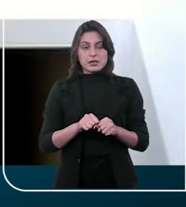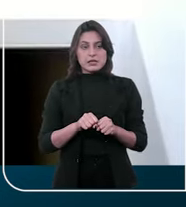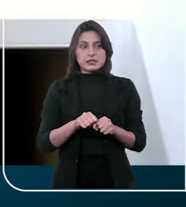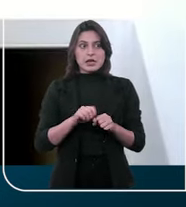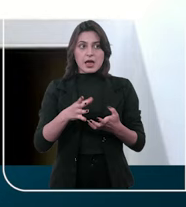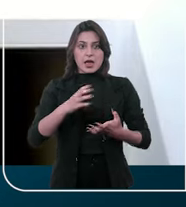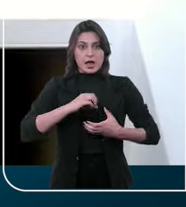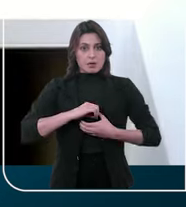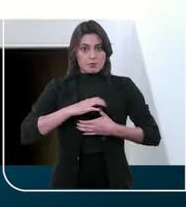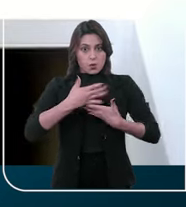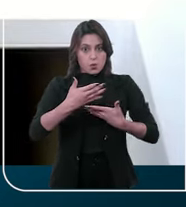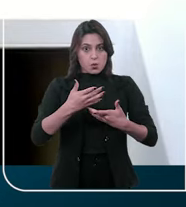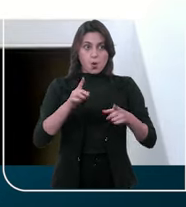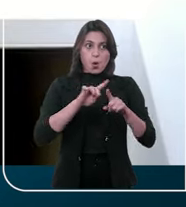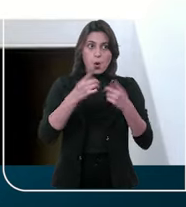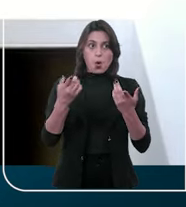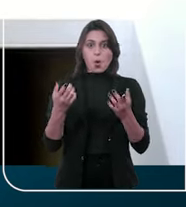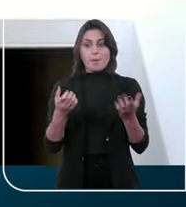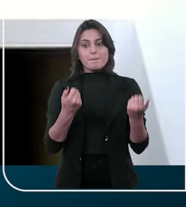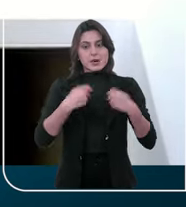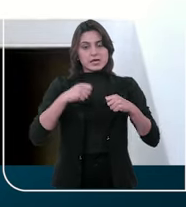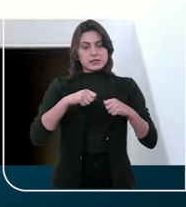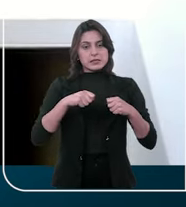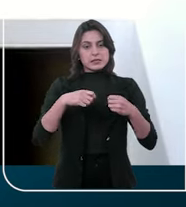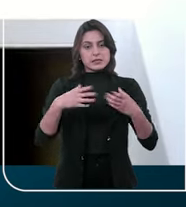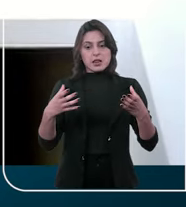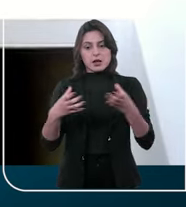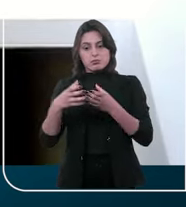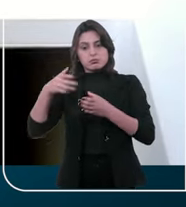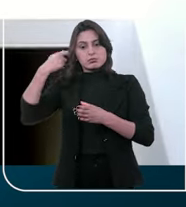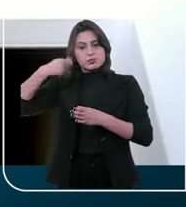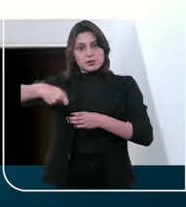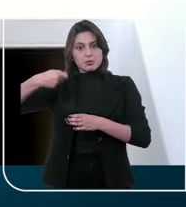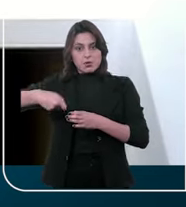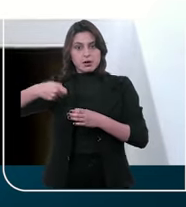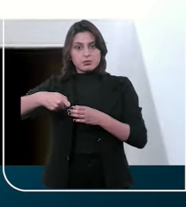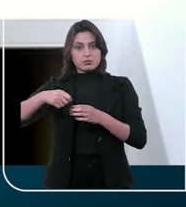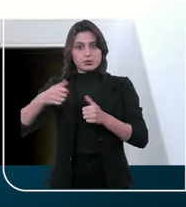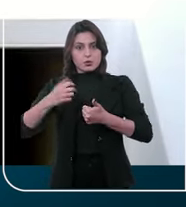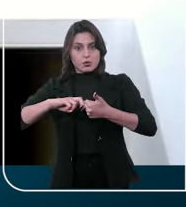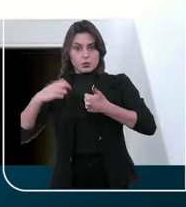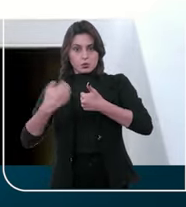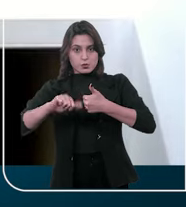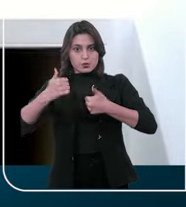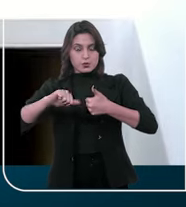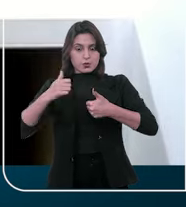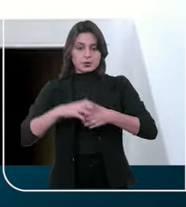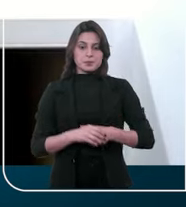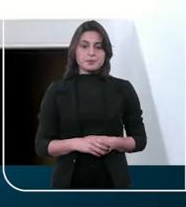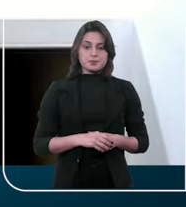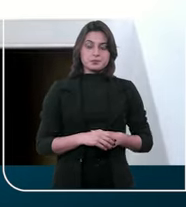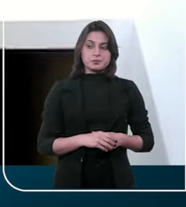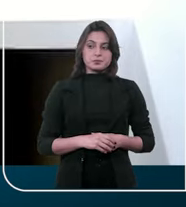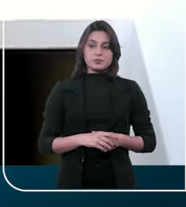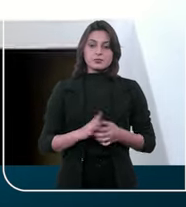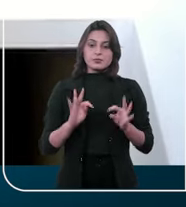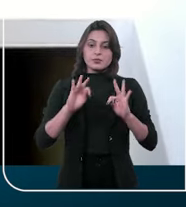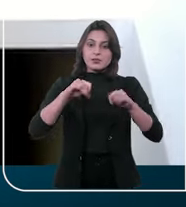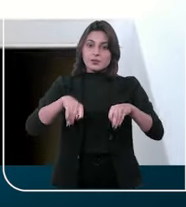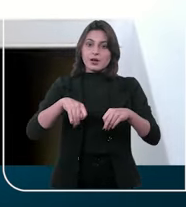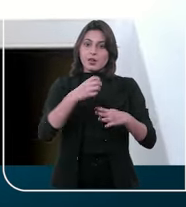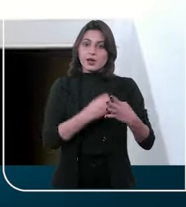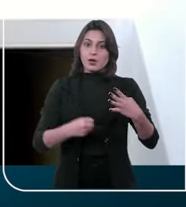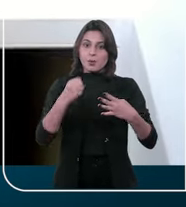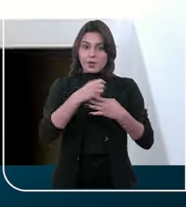sim, na decisão de pronúncia, não. Aí seria uma decisão de absolvição sumária, né? Ao final do sumário da culpa. Mas para que haja o reconhecimento da legítima